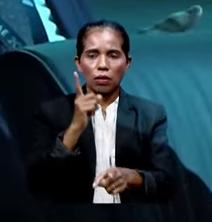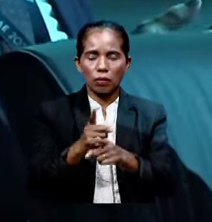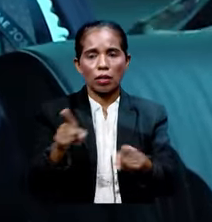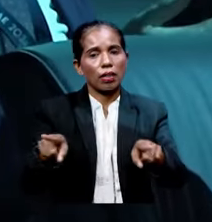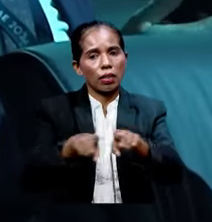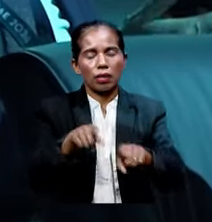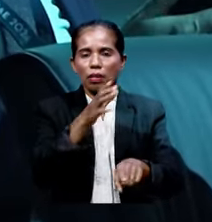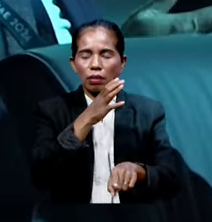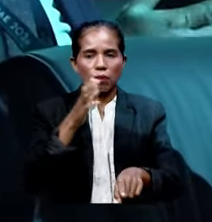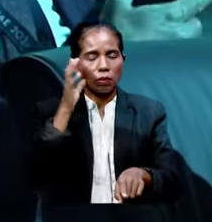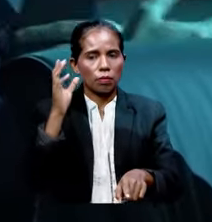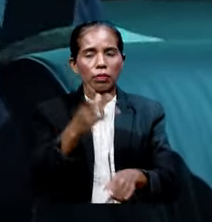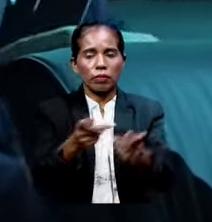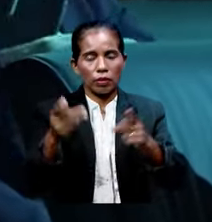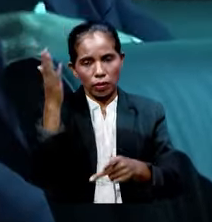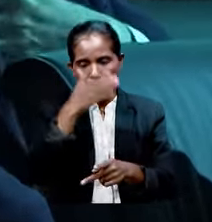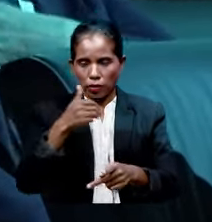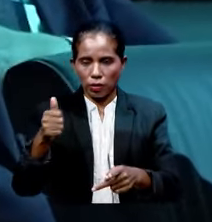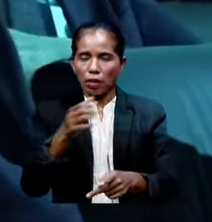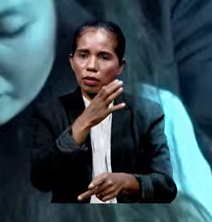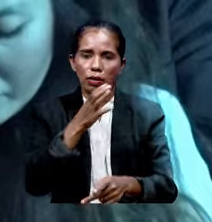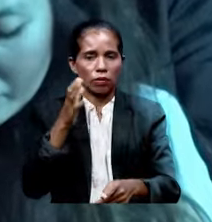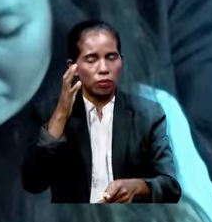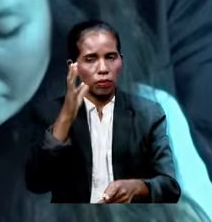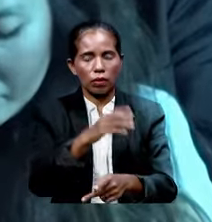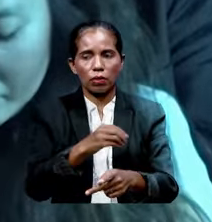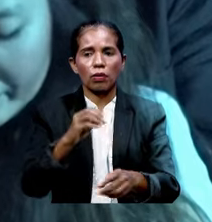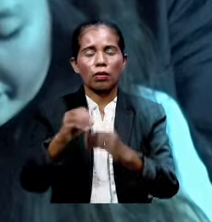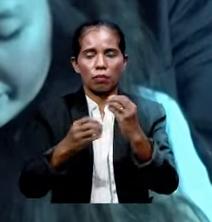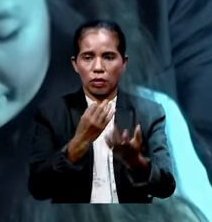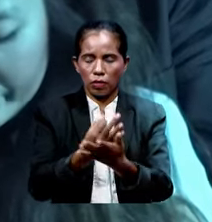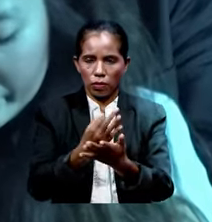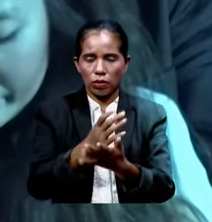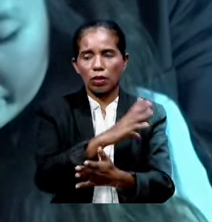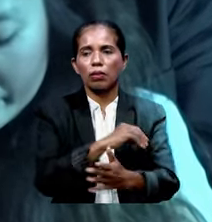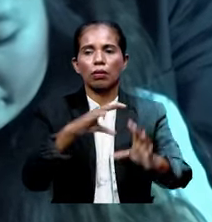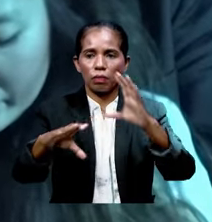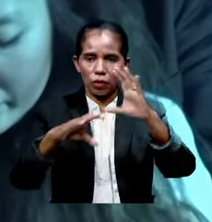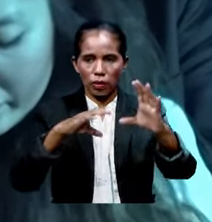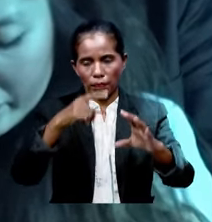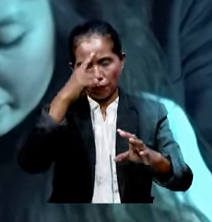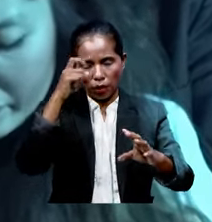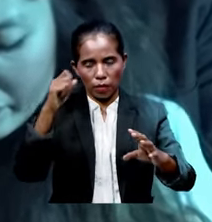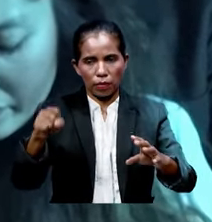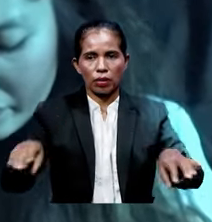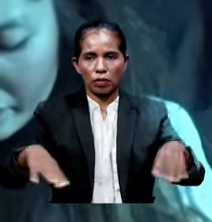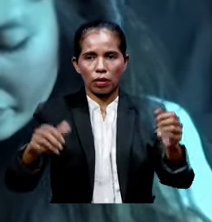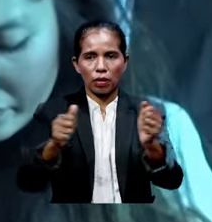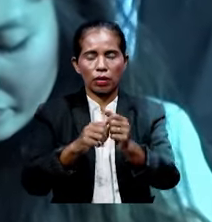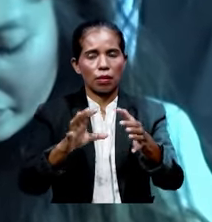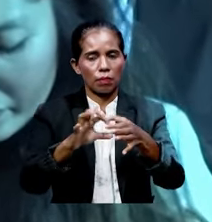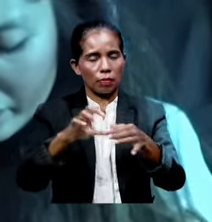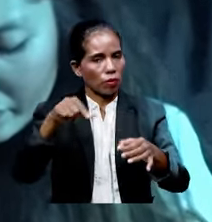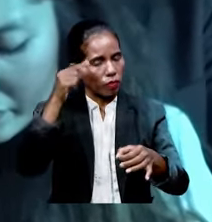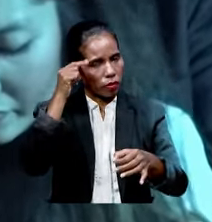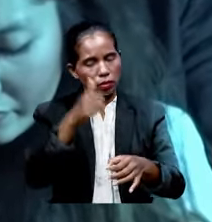economia, turismo, agricultura, sistema financeiro no telecomunicação. Também Calbuari se coordena com o membro do governo